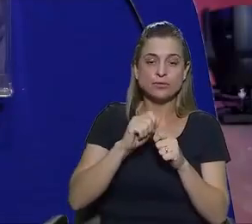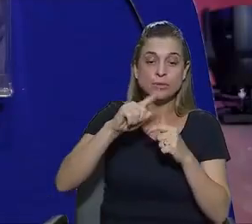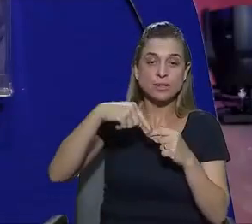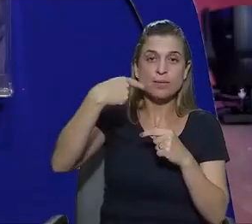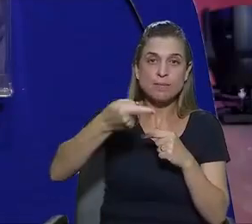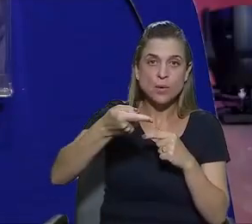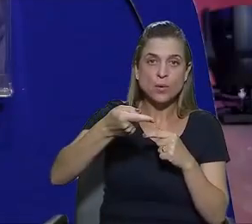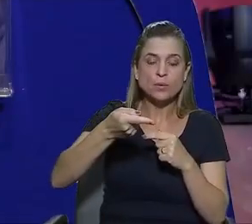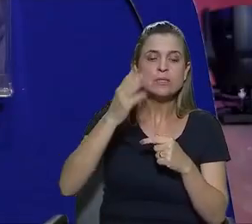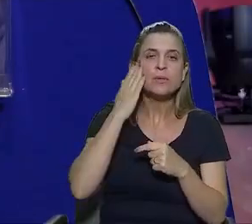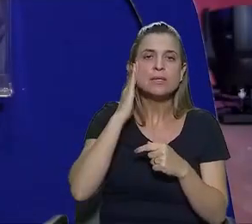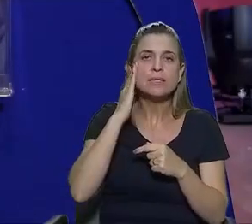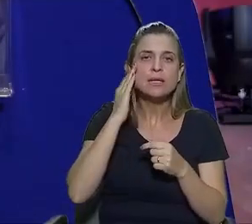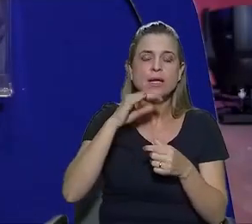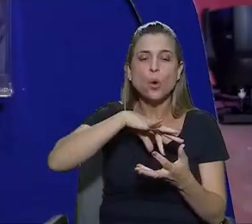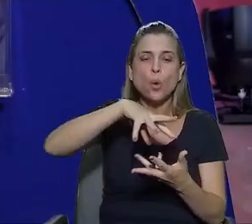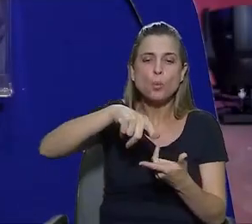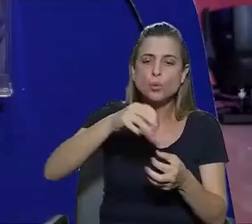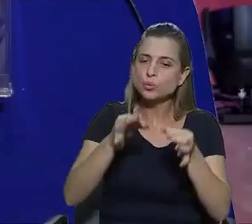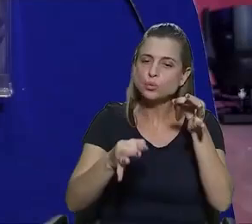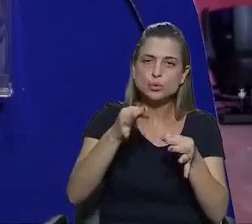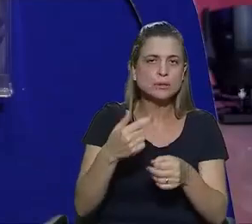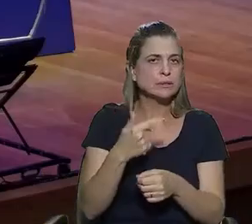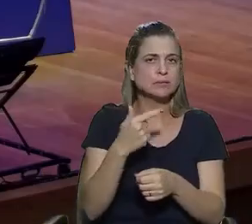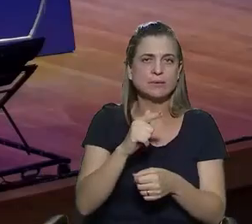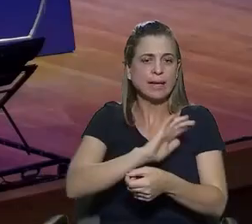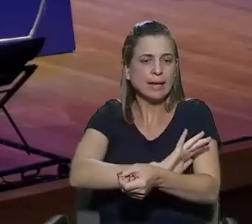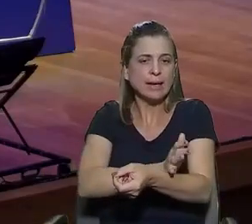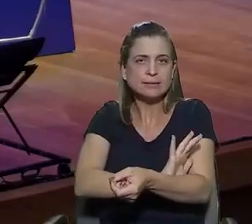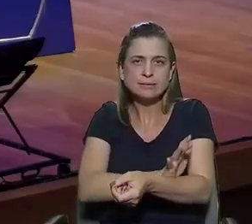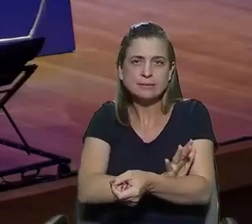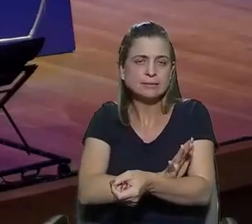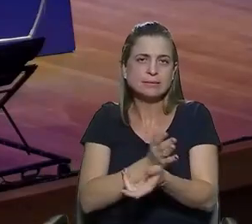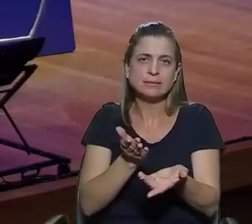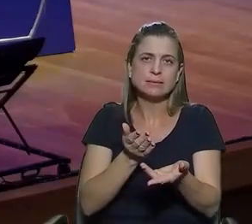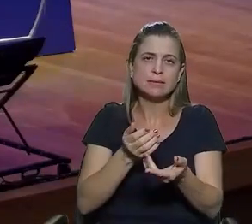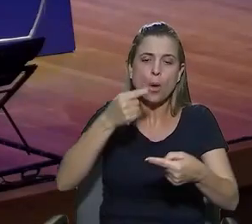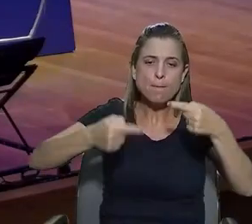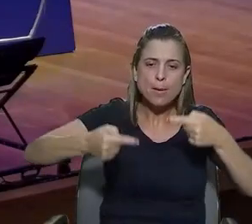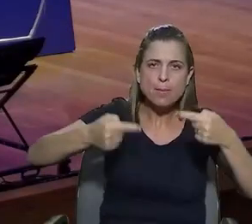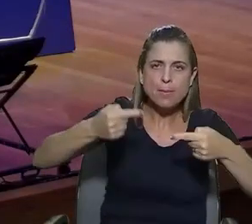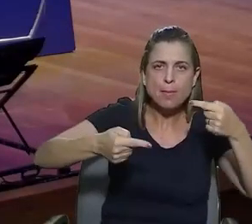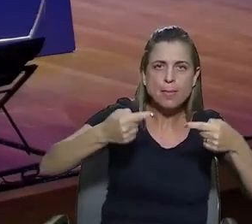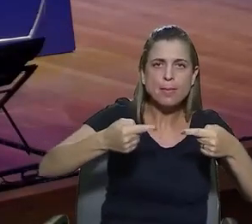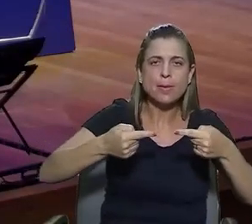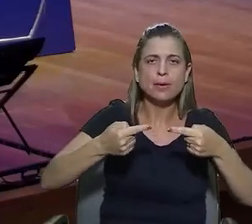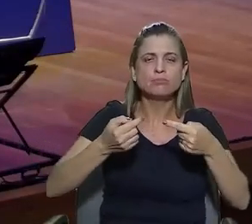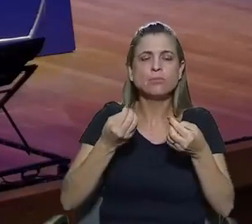mundo é injusto, que o mundo é racista, é machista, que a gente vive em guerras, o que eu faço com